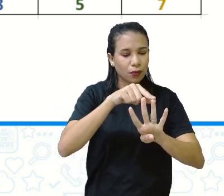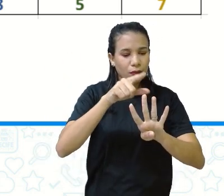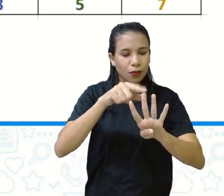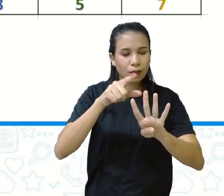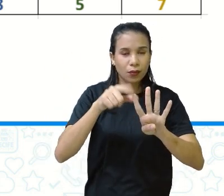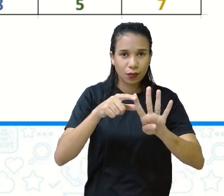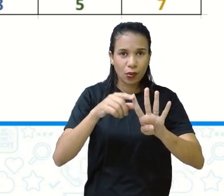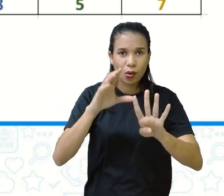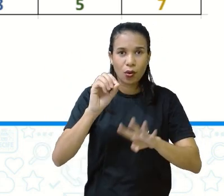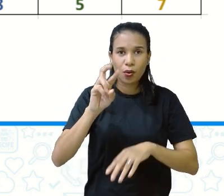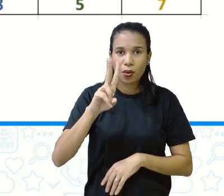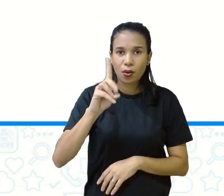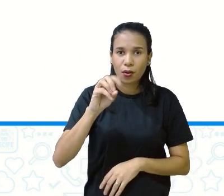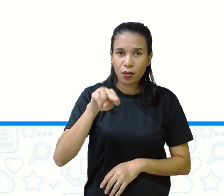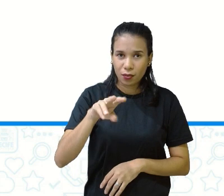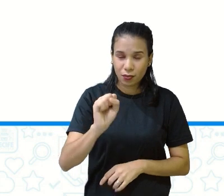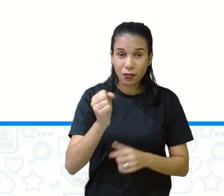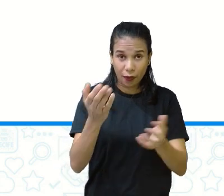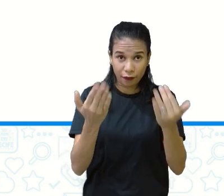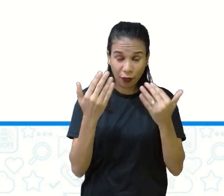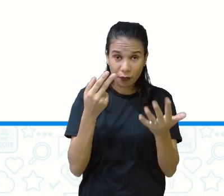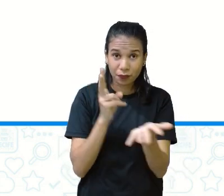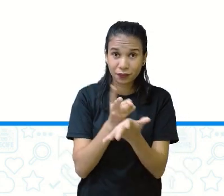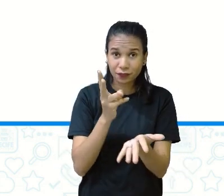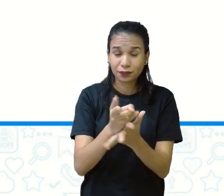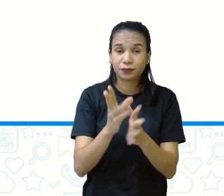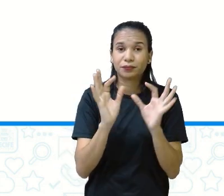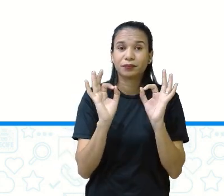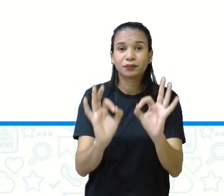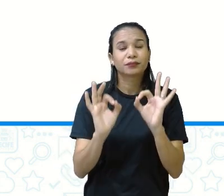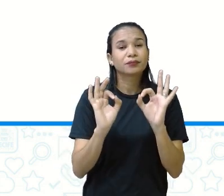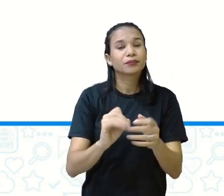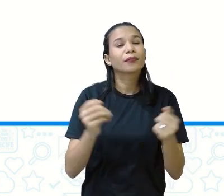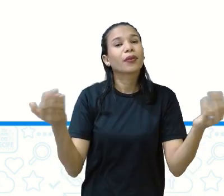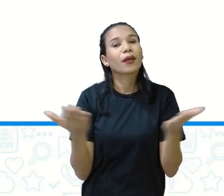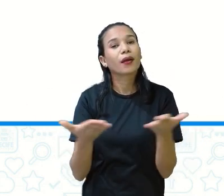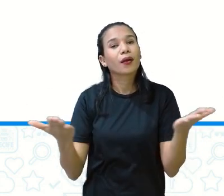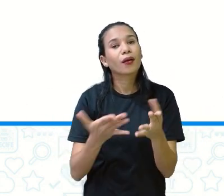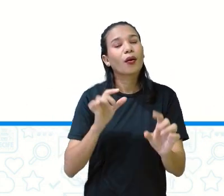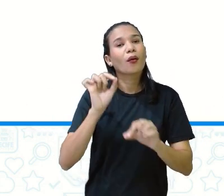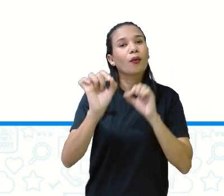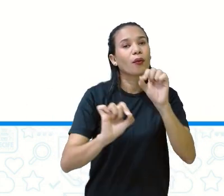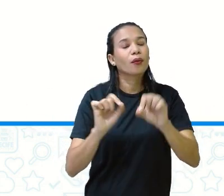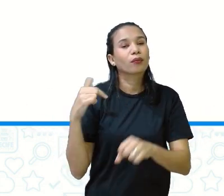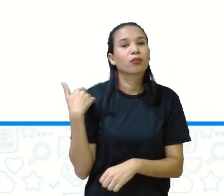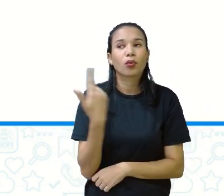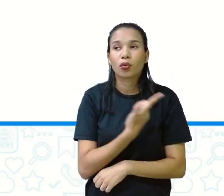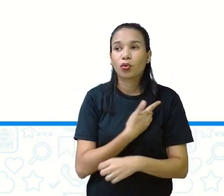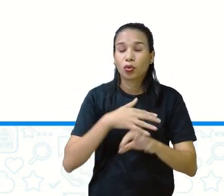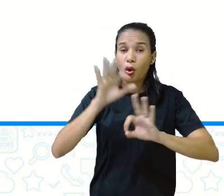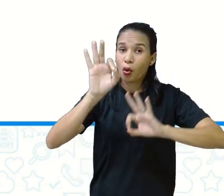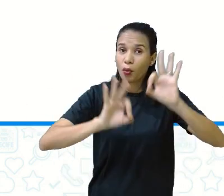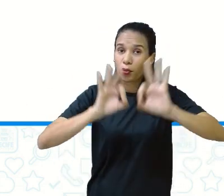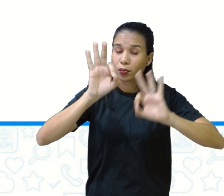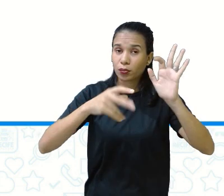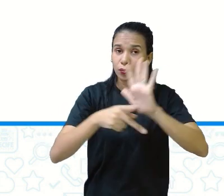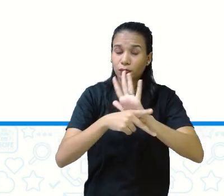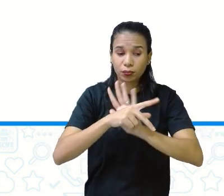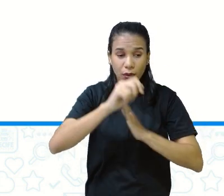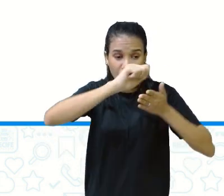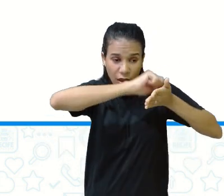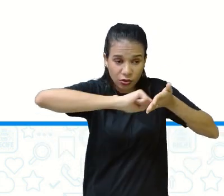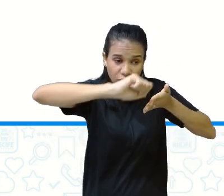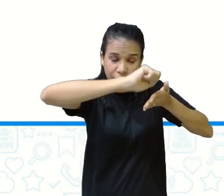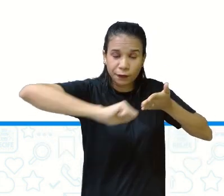ordens. Vamos embora? Vamos continuar. Agora, vamos decompor e escrever por